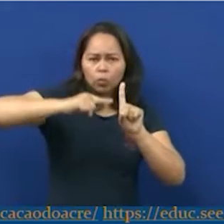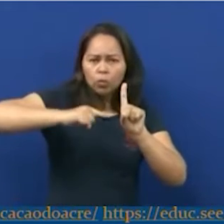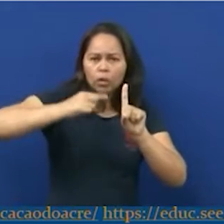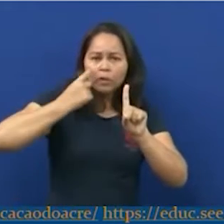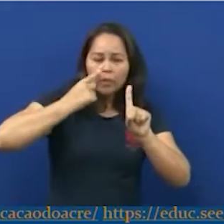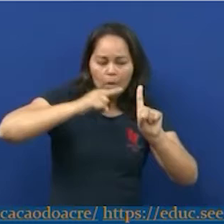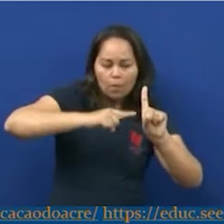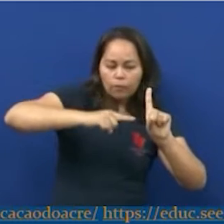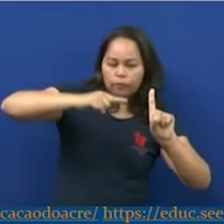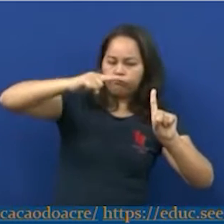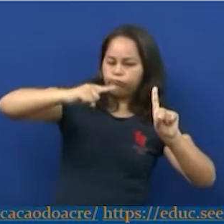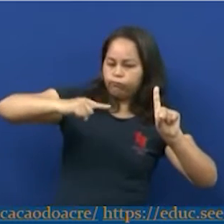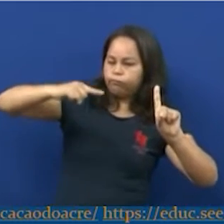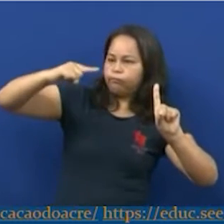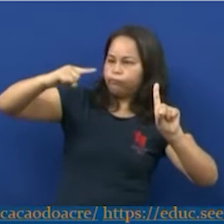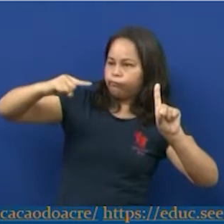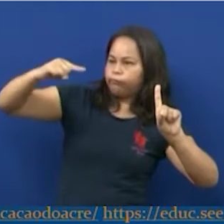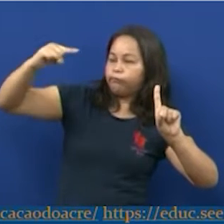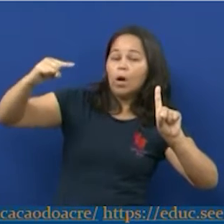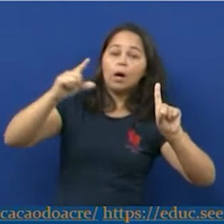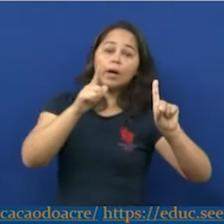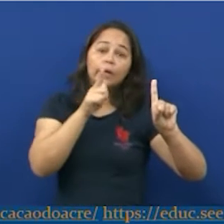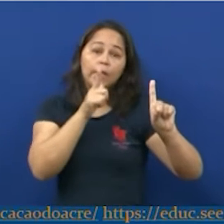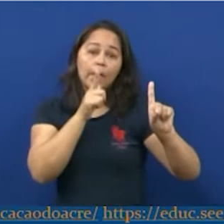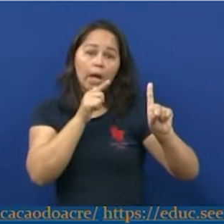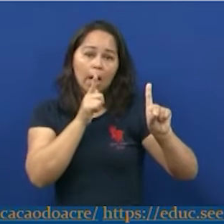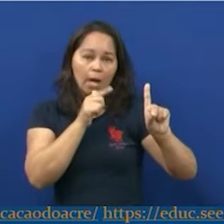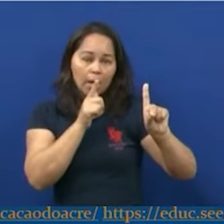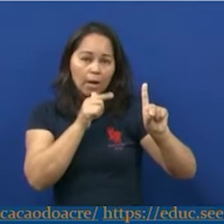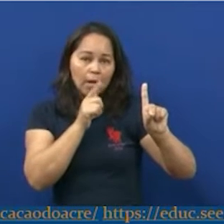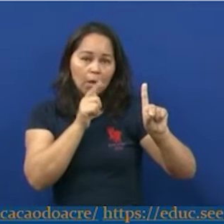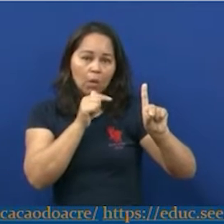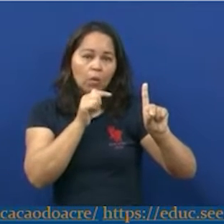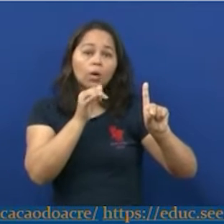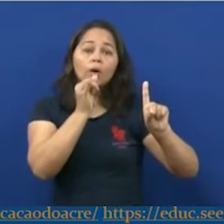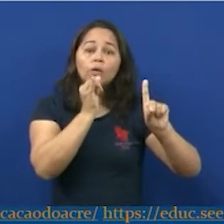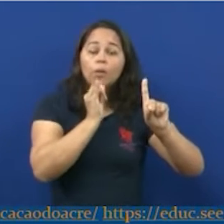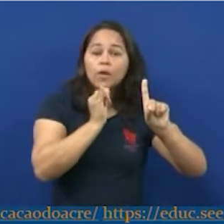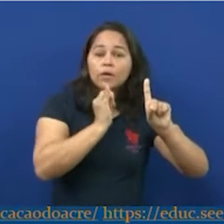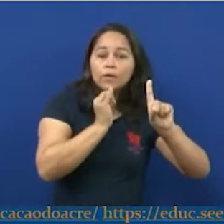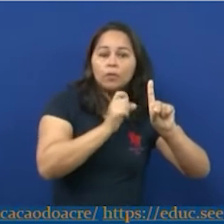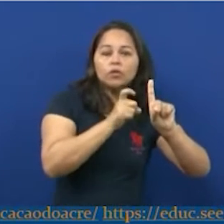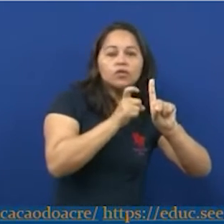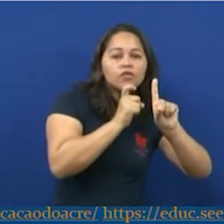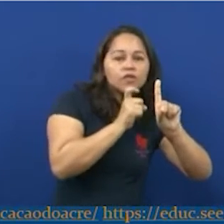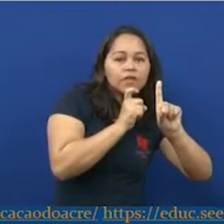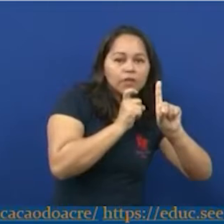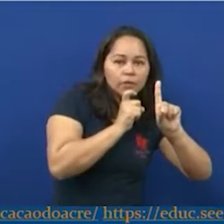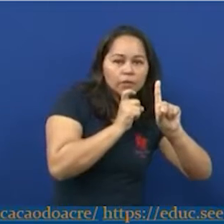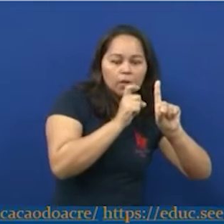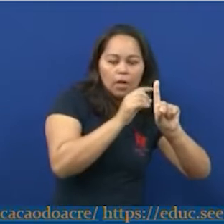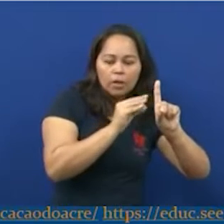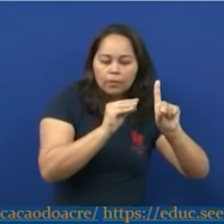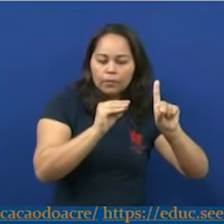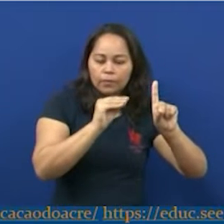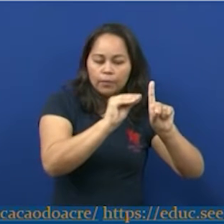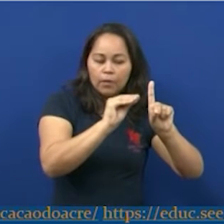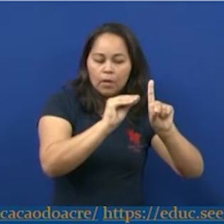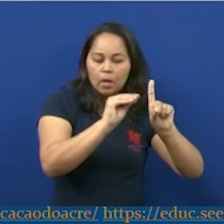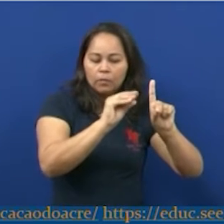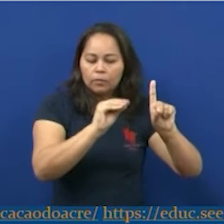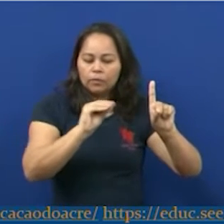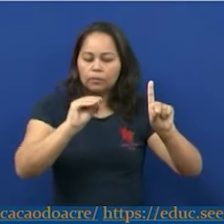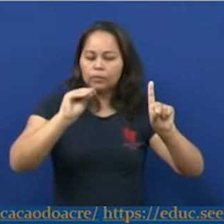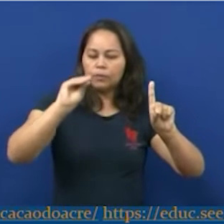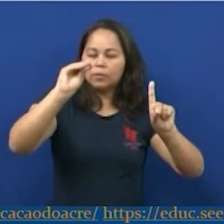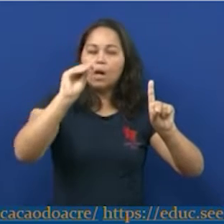observamos a variação da temperatura da água quando ela parte do estado de gelo, do estado sólido, e que na mudança de estado físico